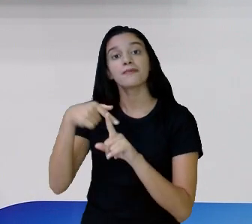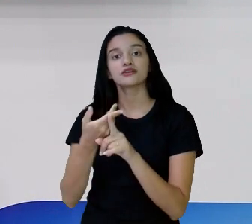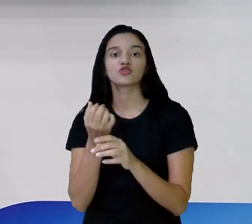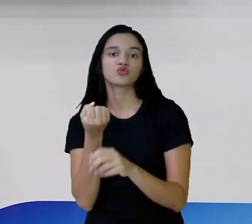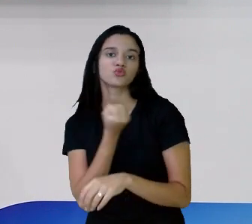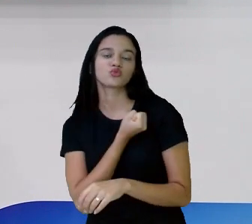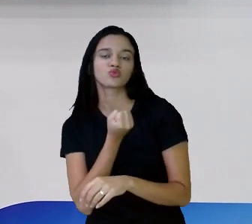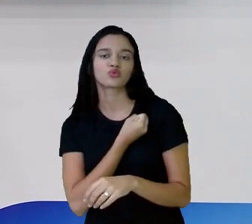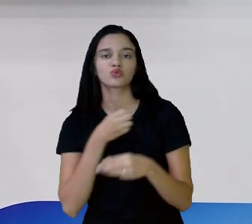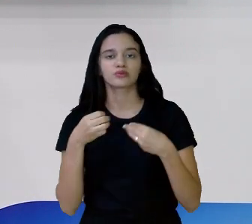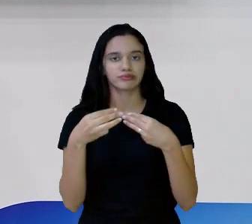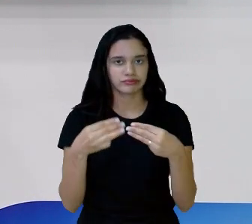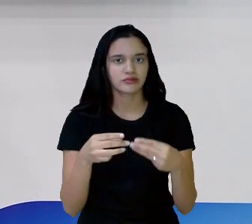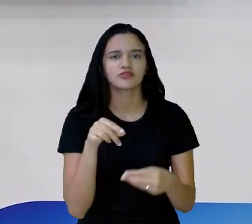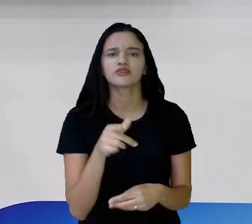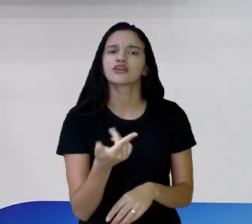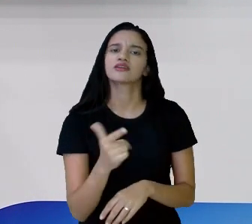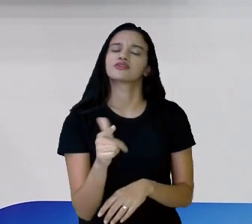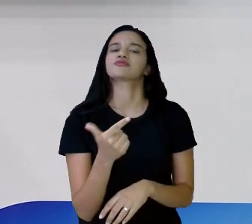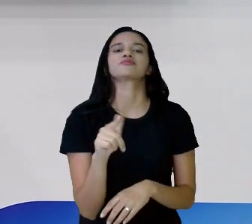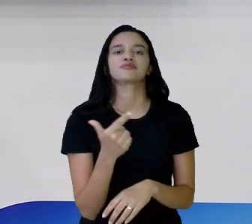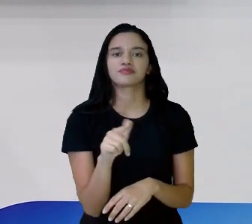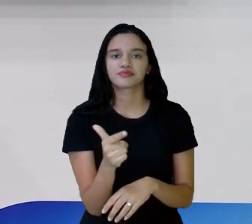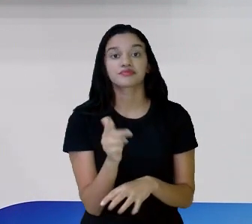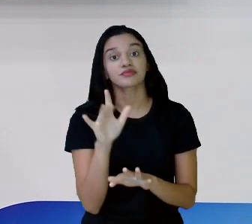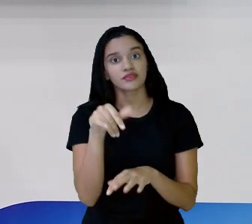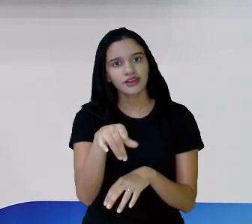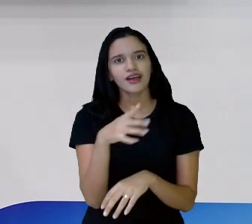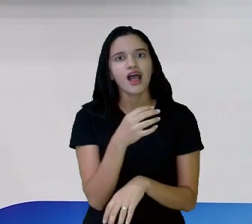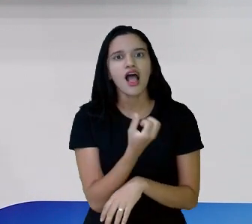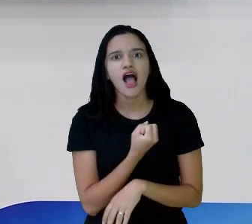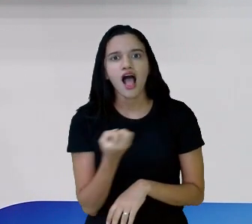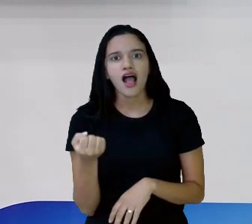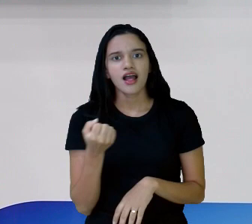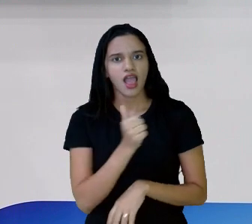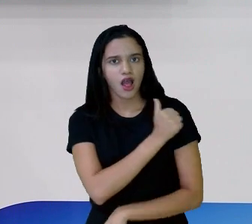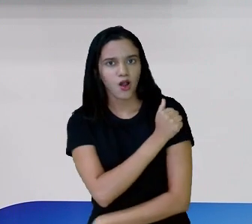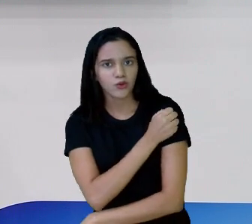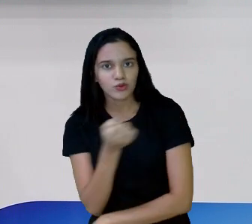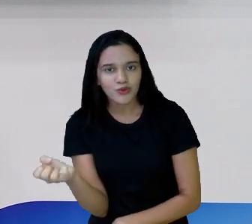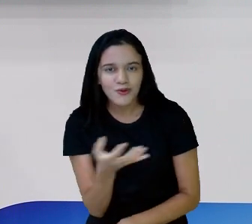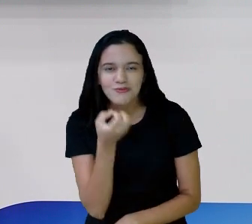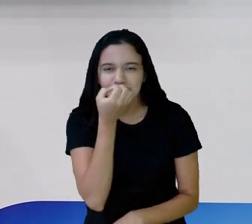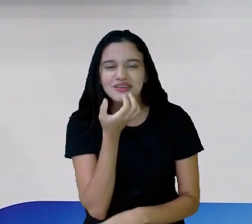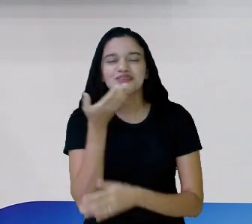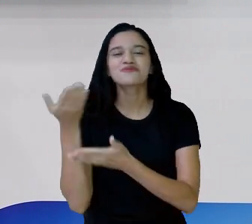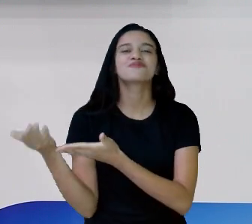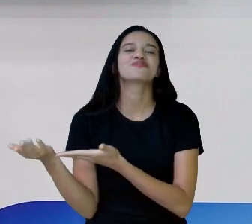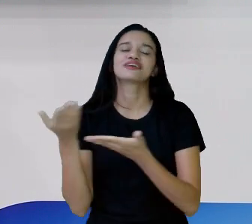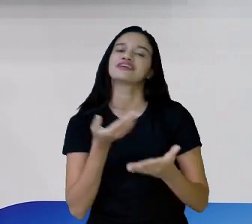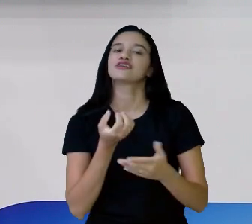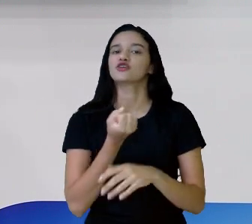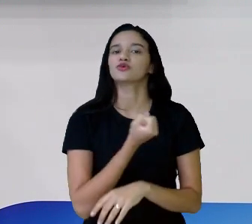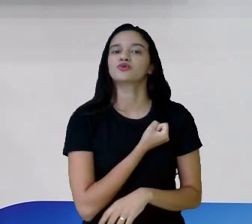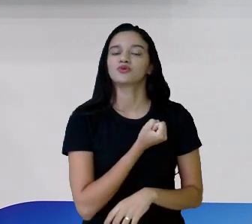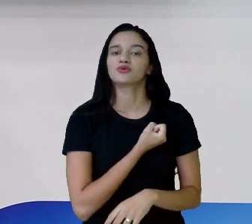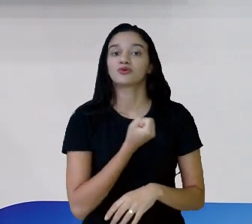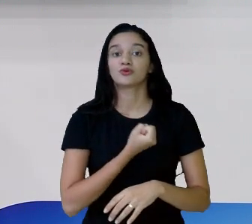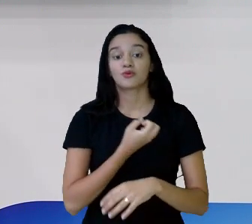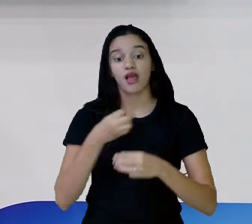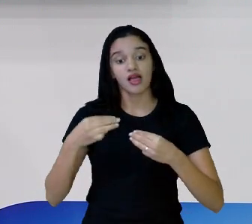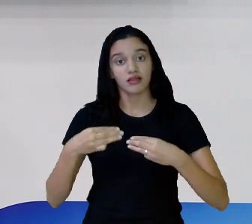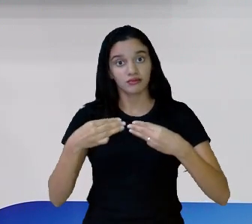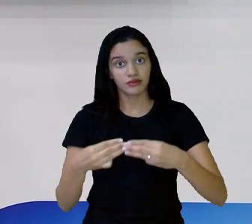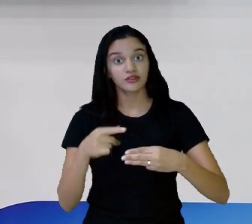tua matrícula, que caso você ainda não tenha, você é novato na rede, seja bem-vindo. O número da tua